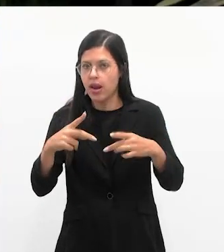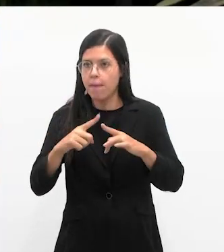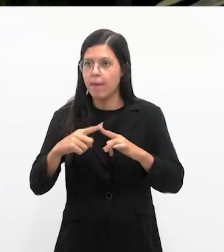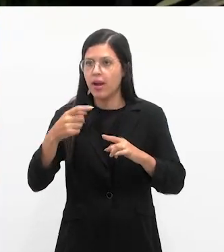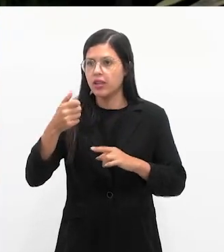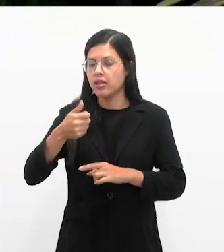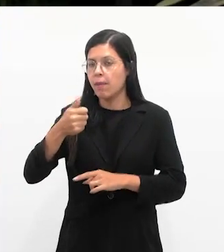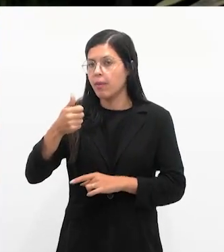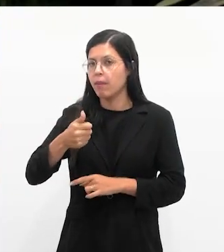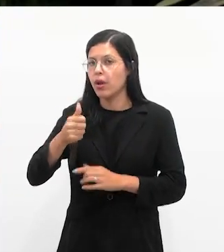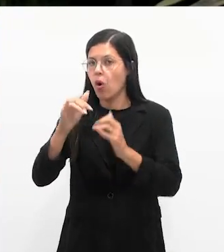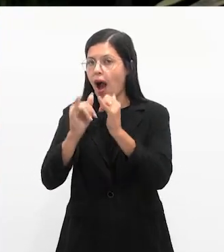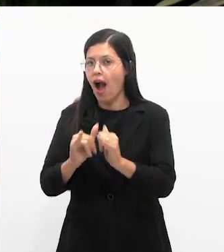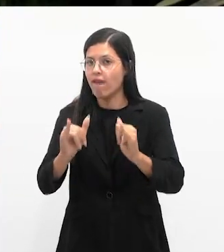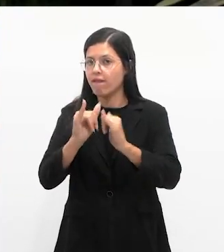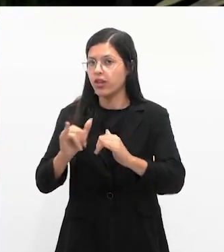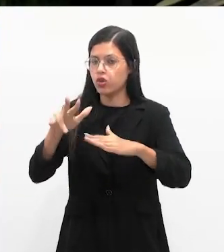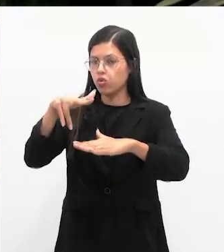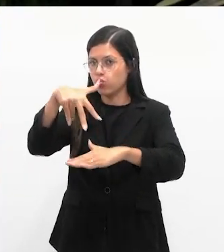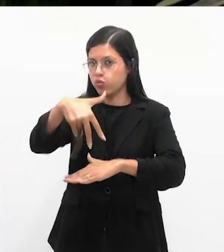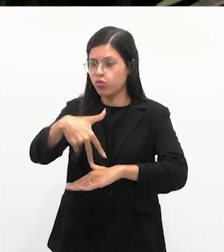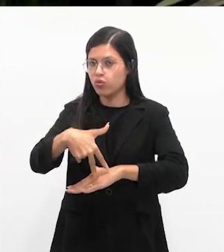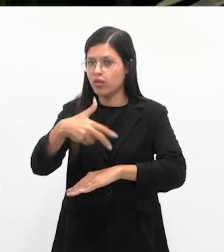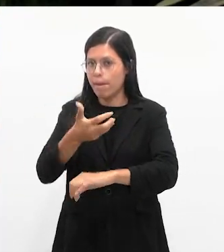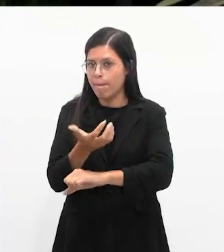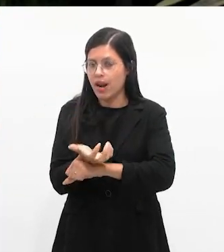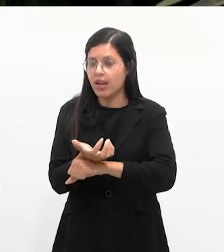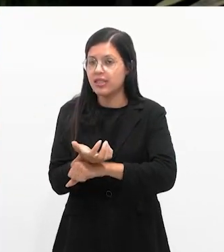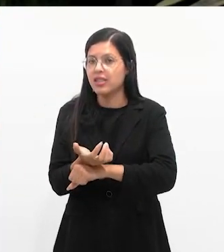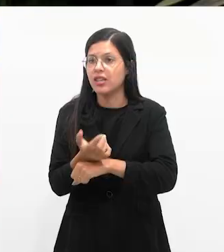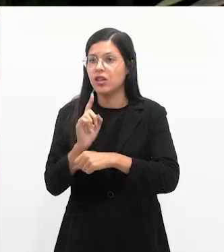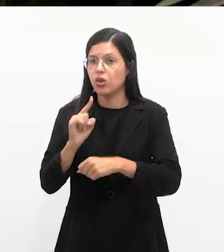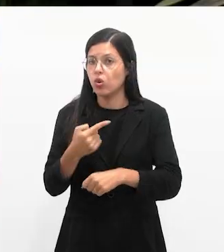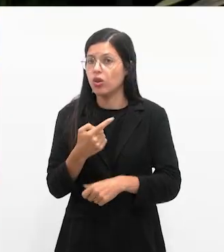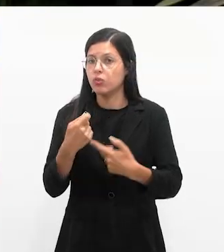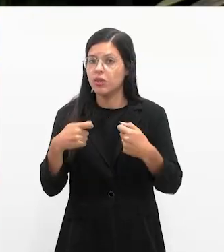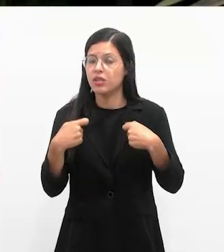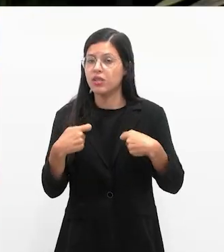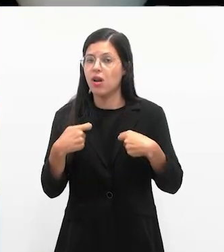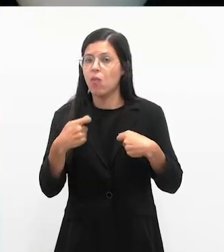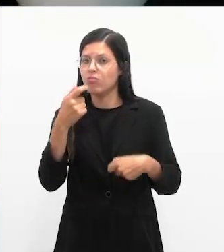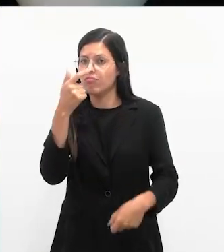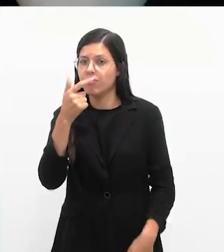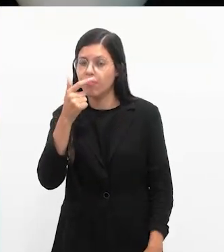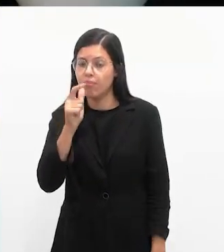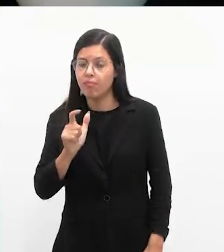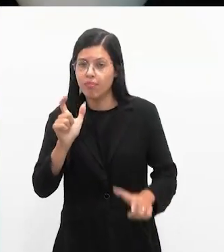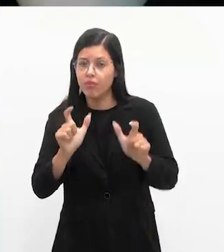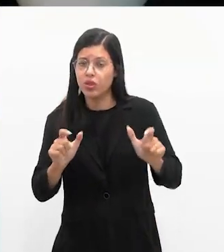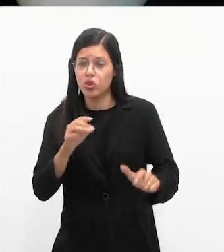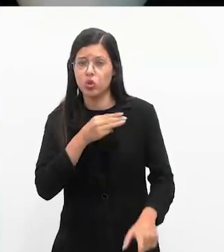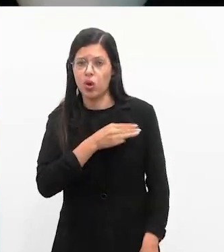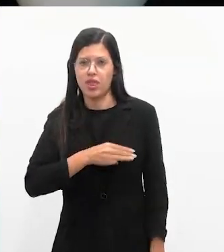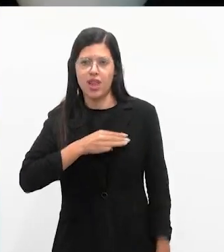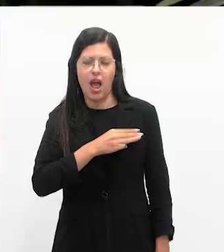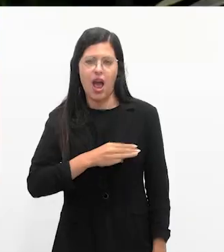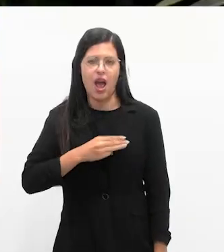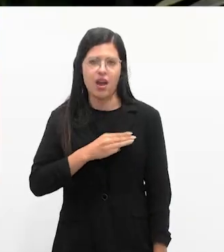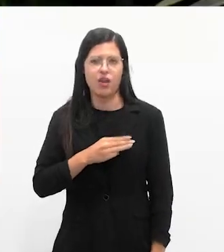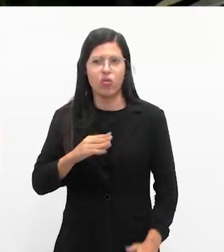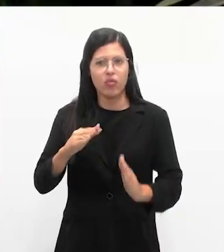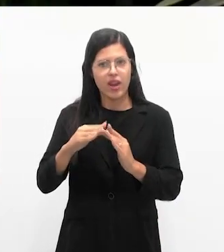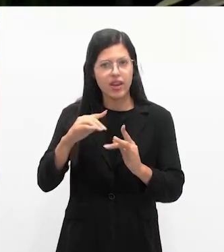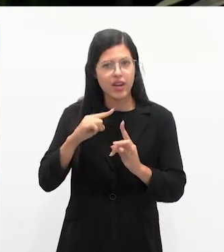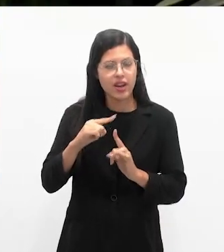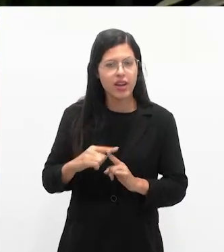primeira mensagem na sacada, da necessidade de sermos missionários, de sermos igreja em saída, de irmos ao encontro. Então,